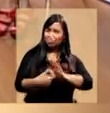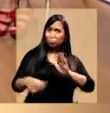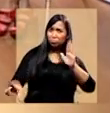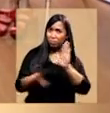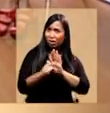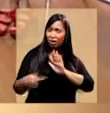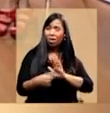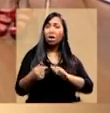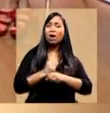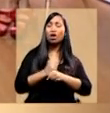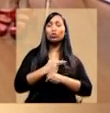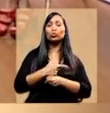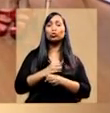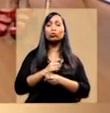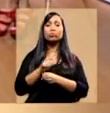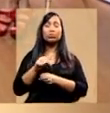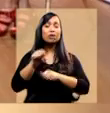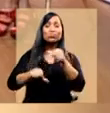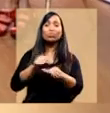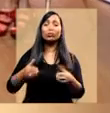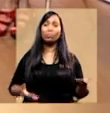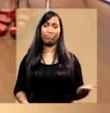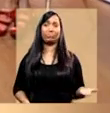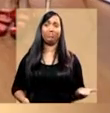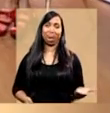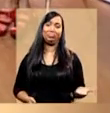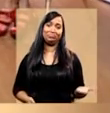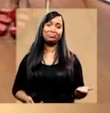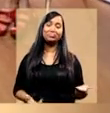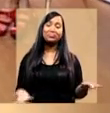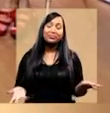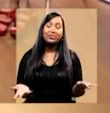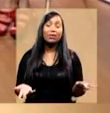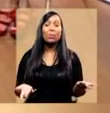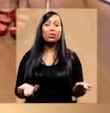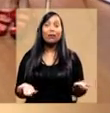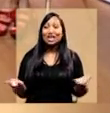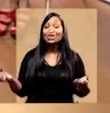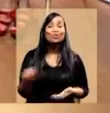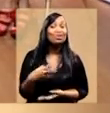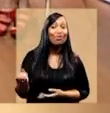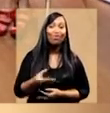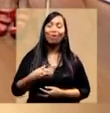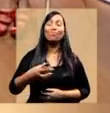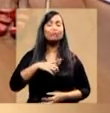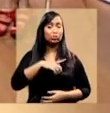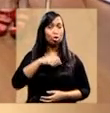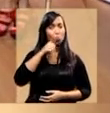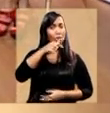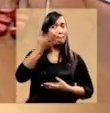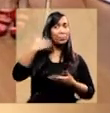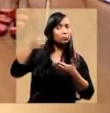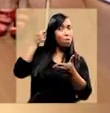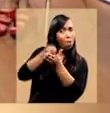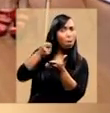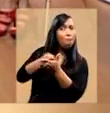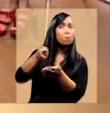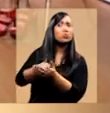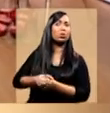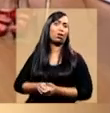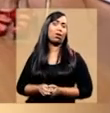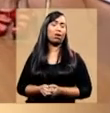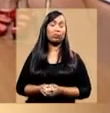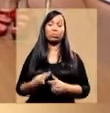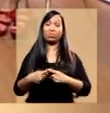do Código, acho que em 2003, com a reforma do Código Civil. Continuava aquilo ali. Tinha, era obrigada. As leis entendeu?